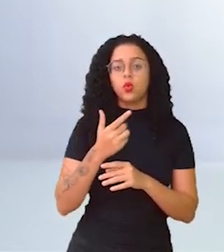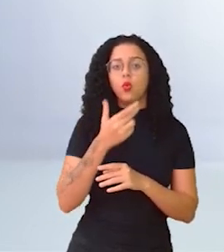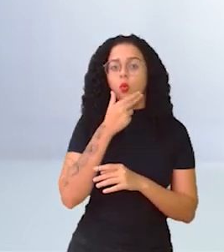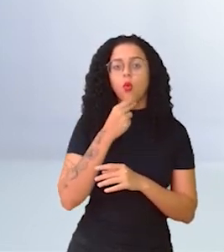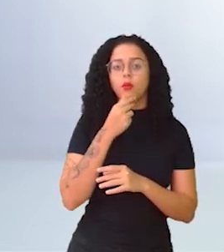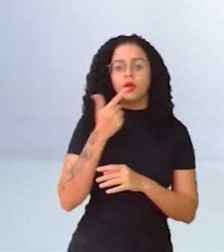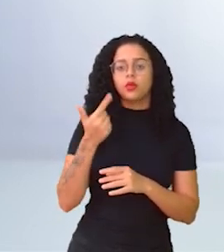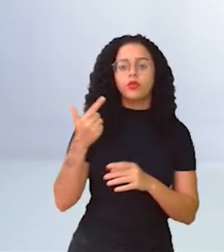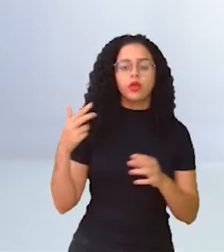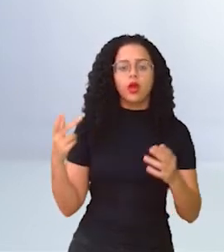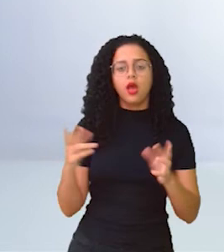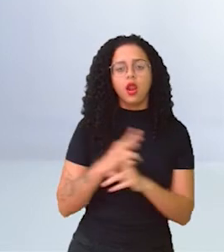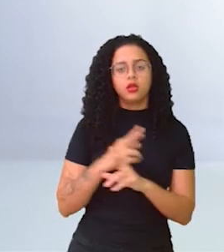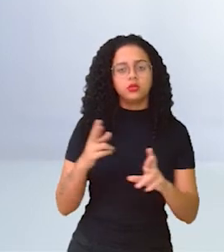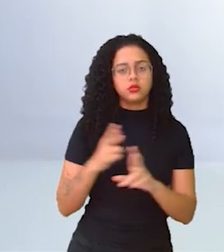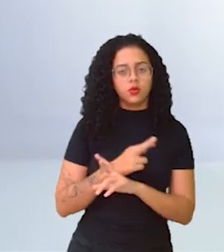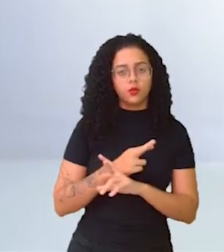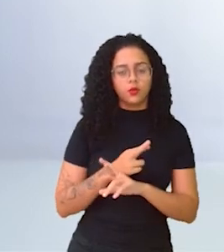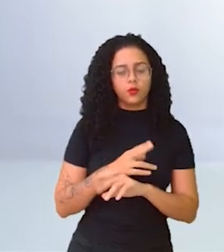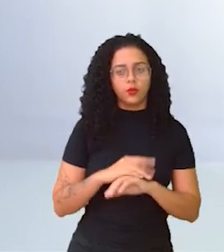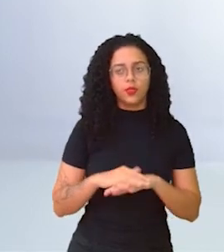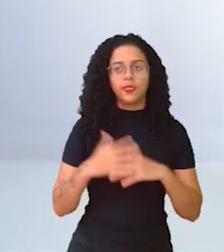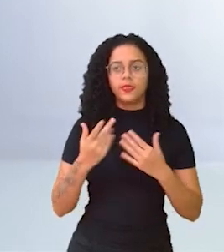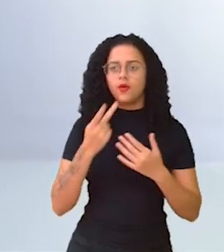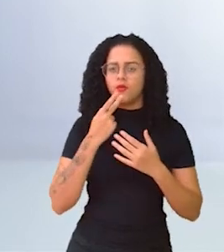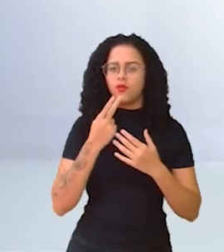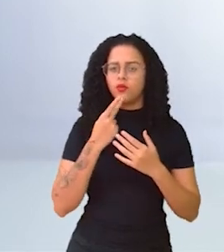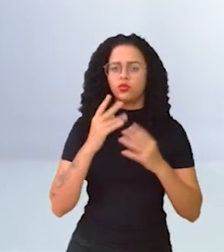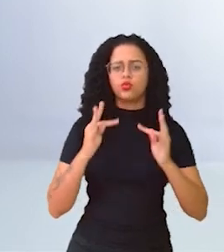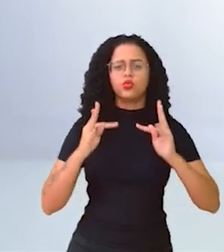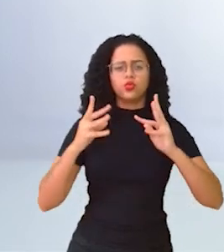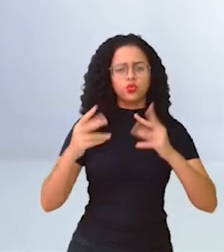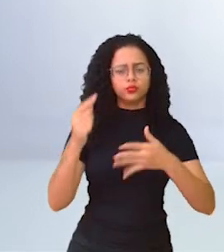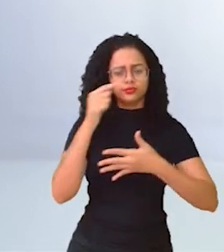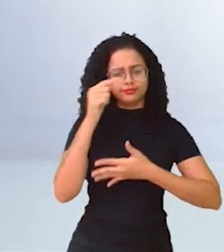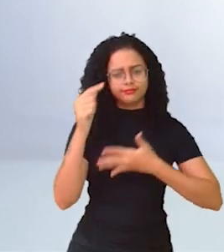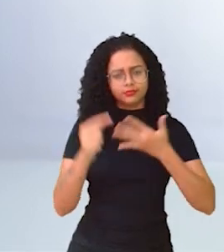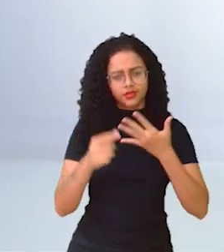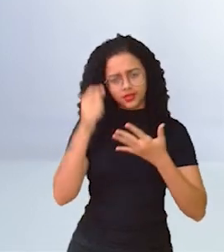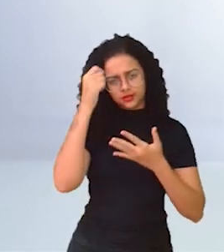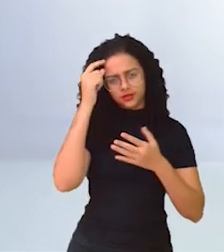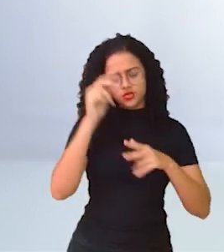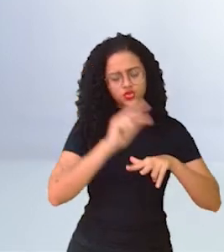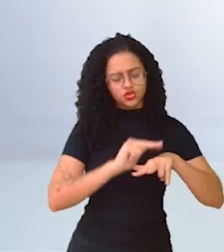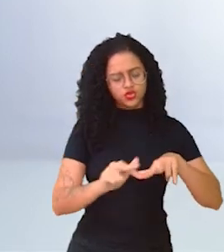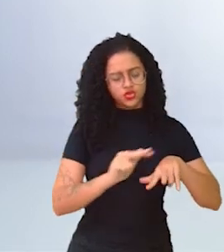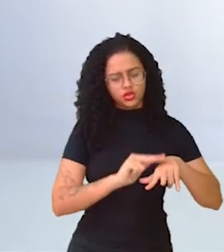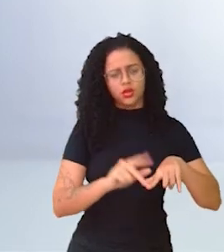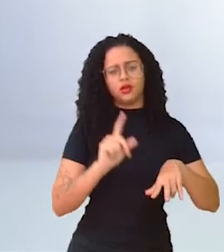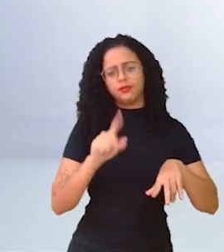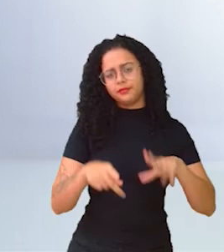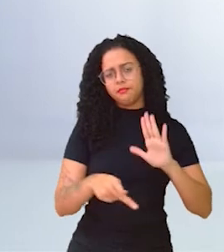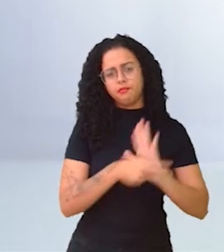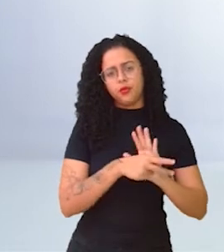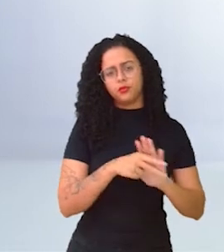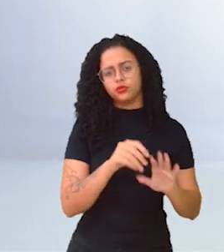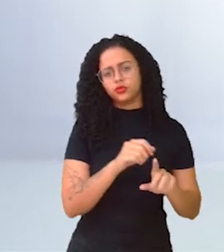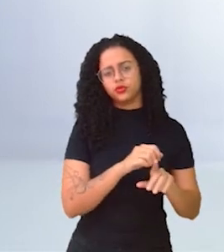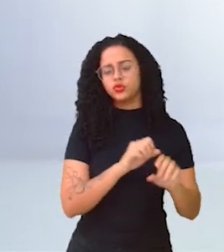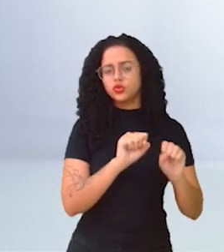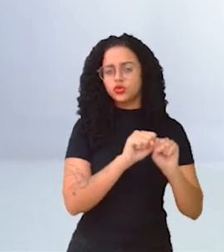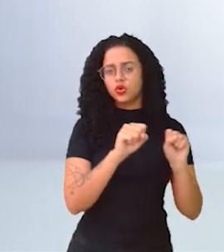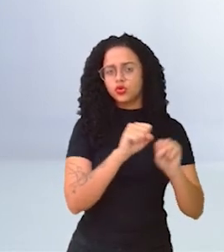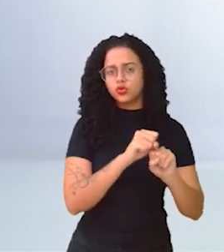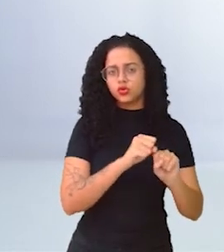Então veja, a gente falou todos esses elementos aí relacionados a essa ideia de gênero, né, que é uma questão social, né, o gênero é uma